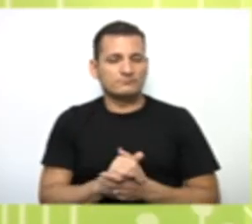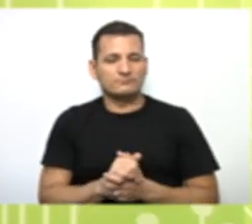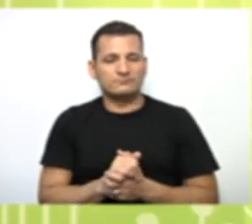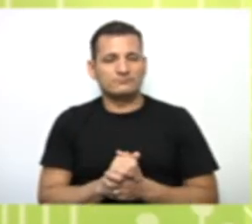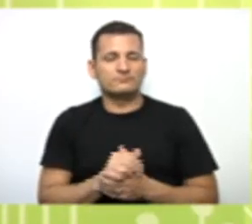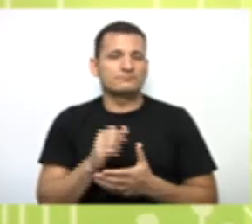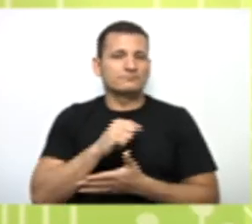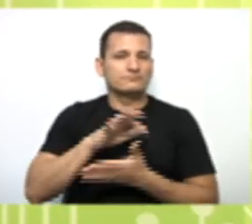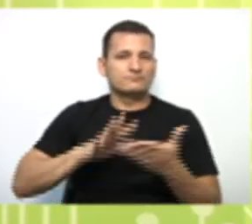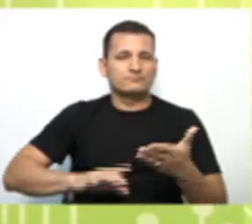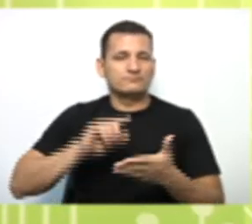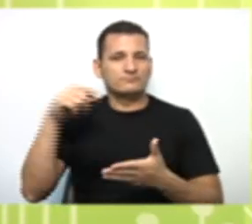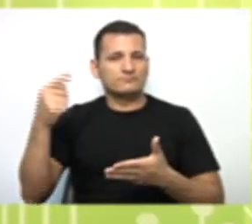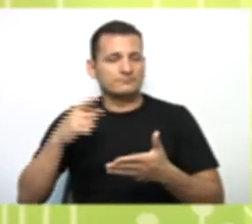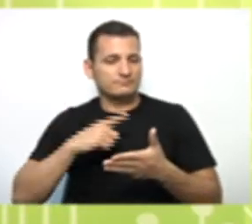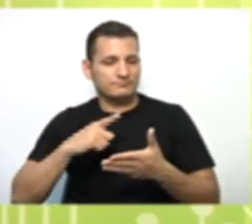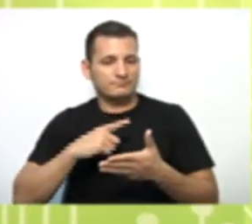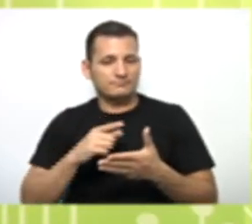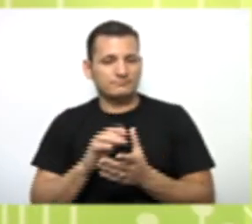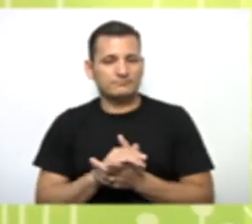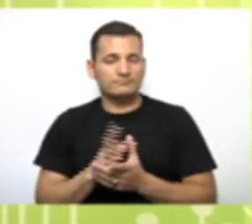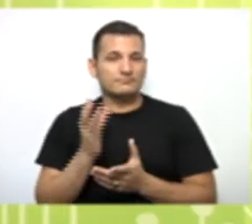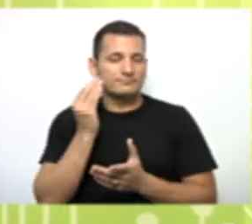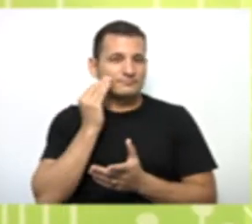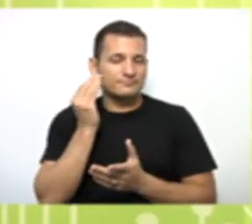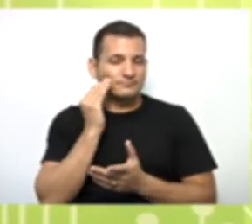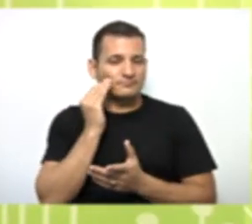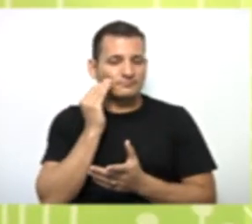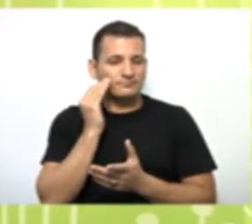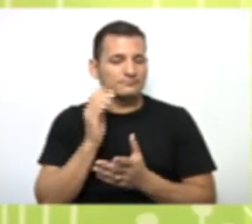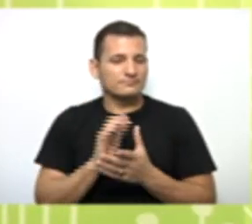nossas atividades logo depois, a gente vai tentar